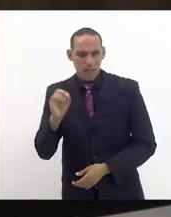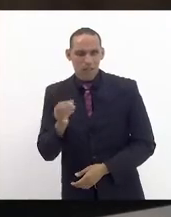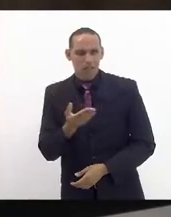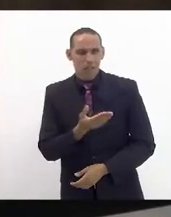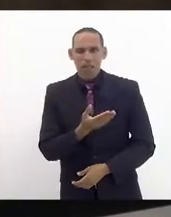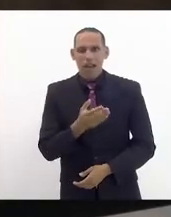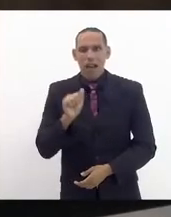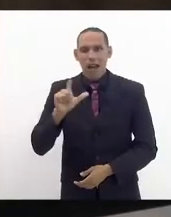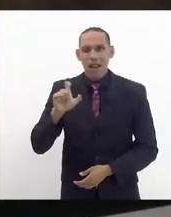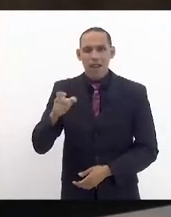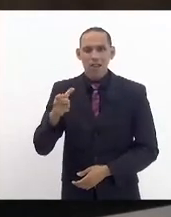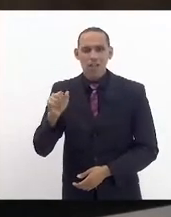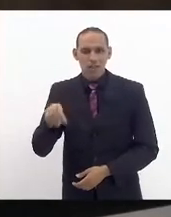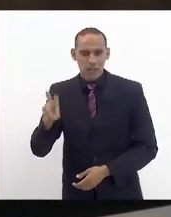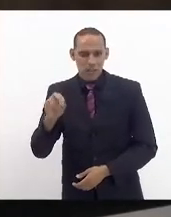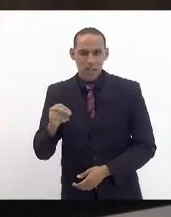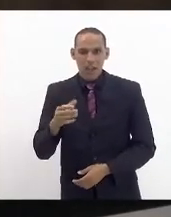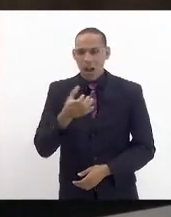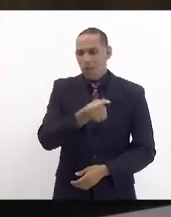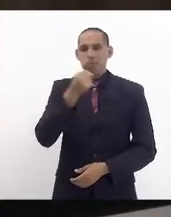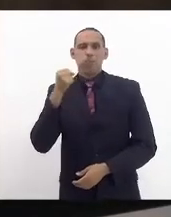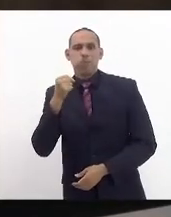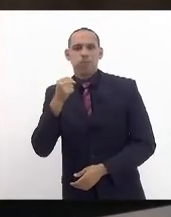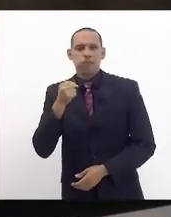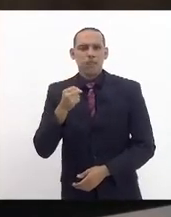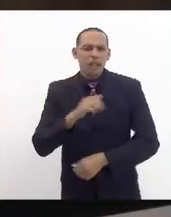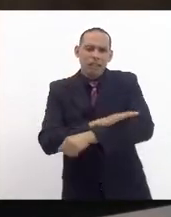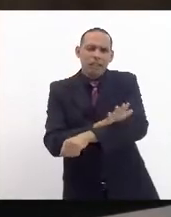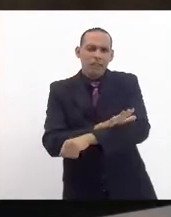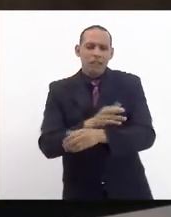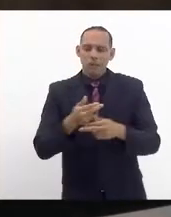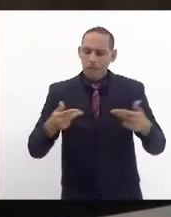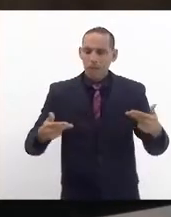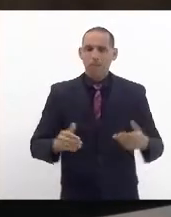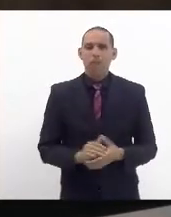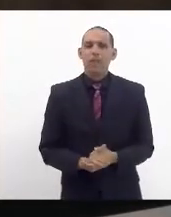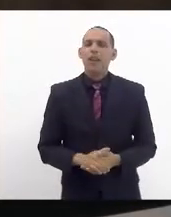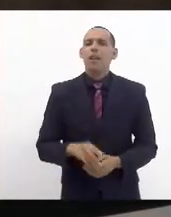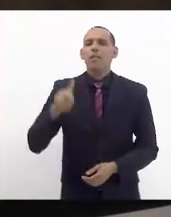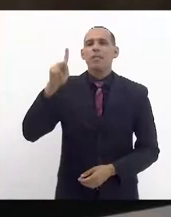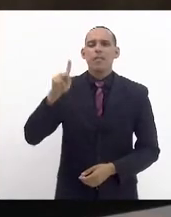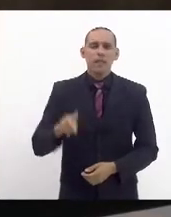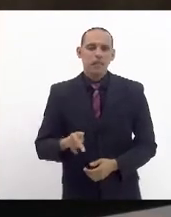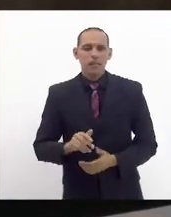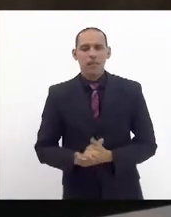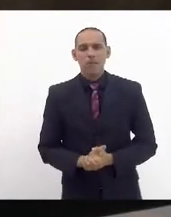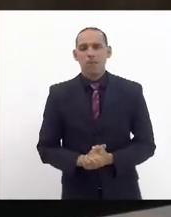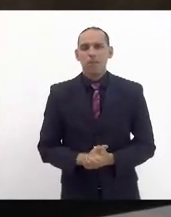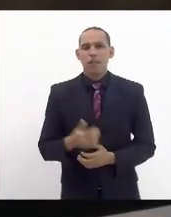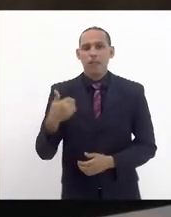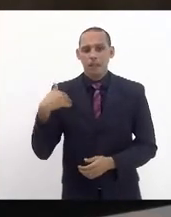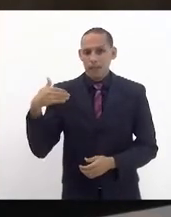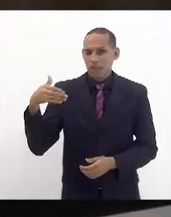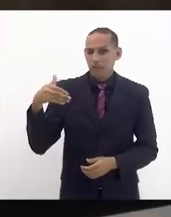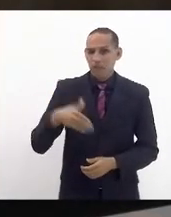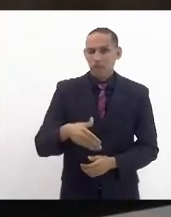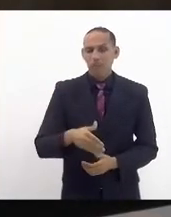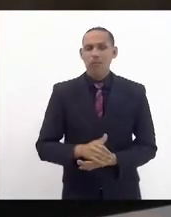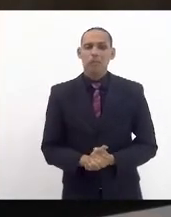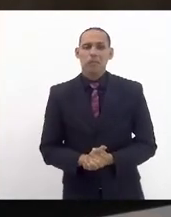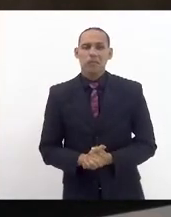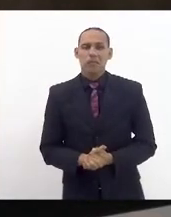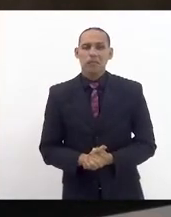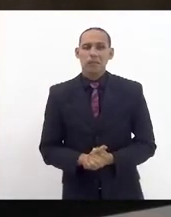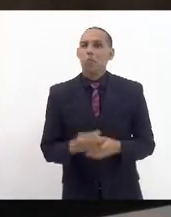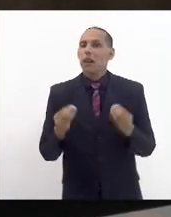Freitas, puxe meu microfone. Racista, enfim. Presidente, eu venho a esse microfone